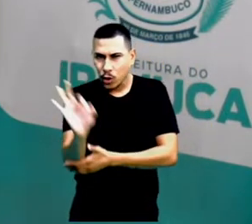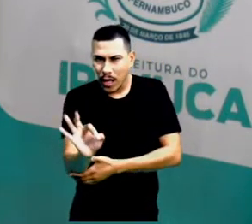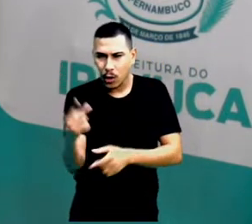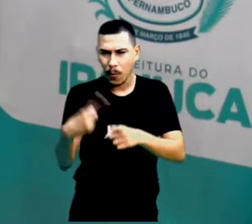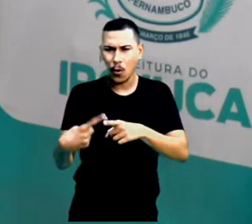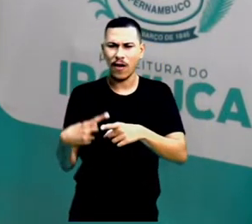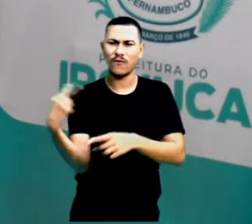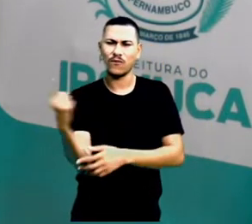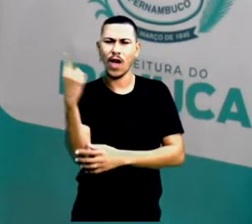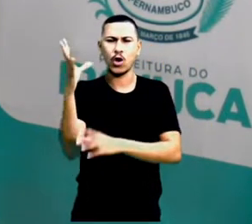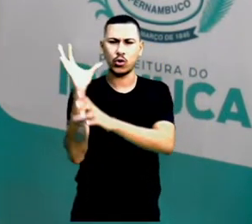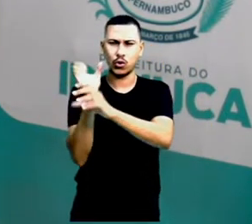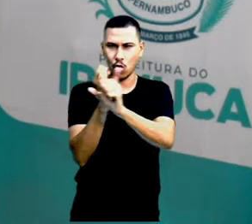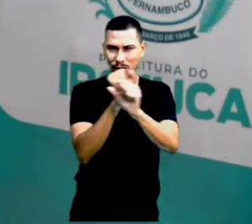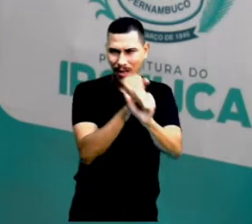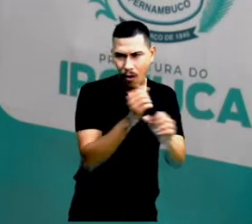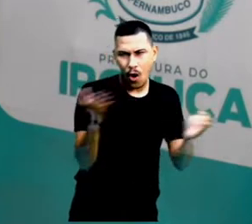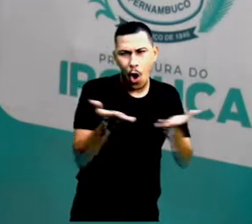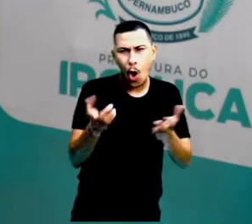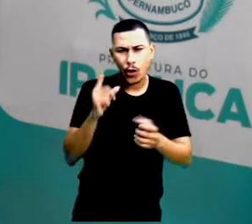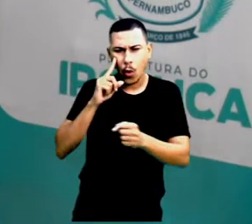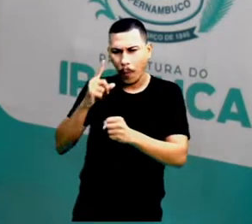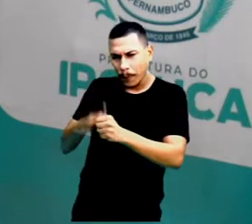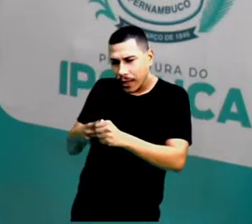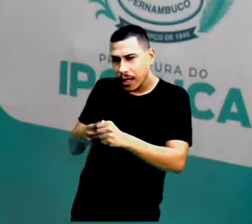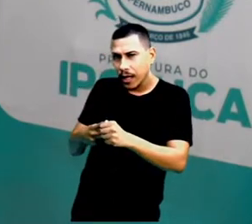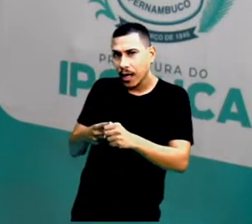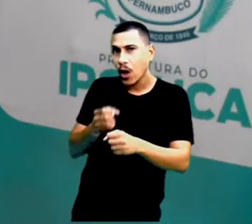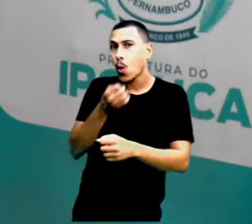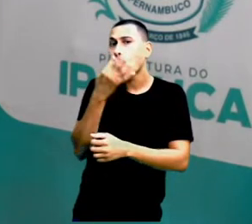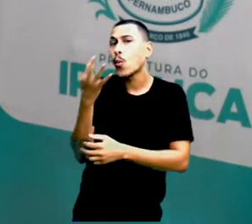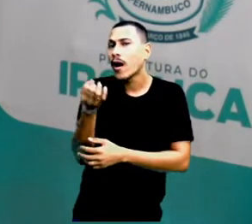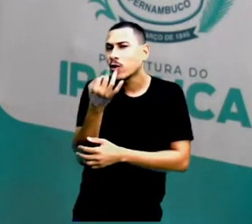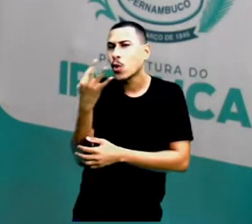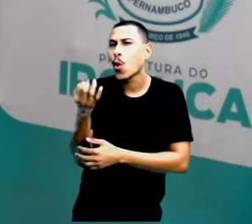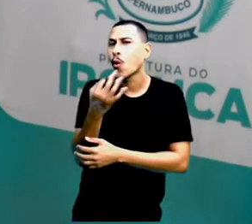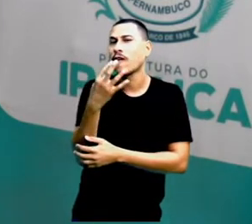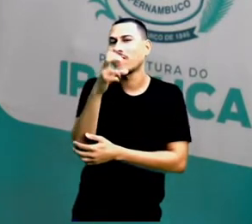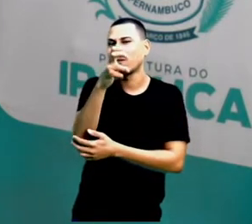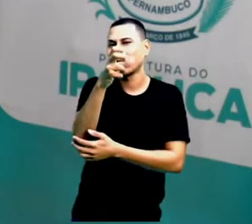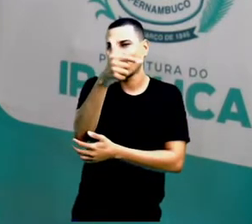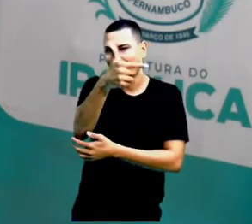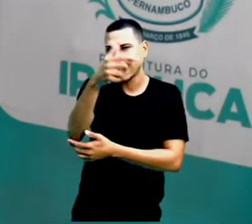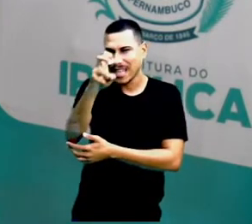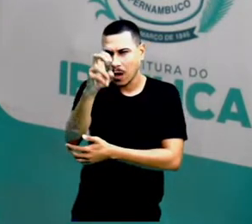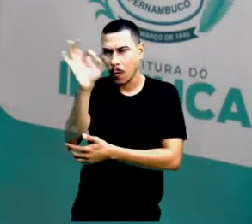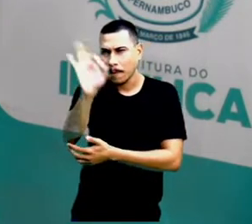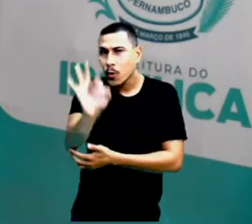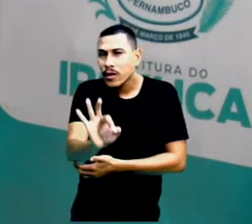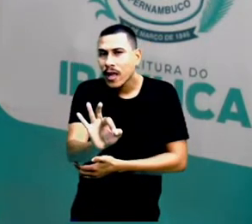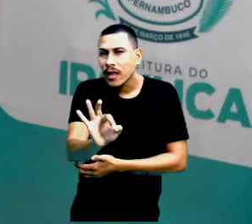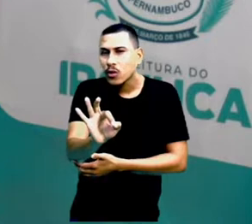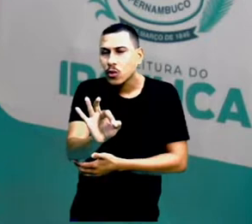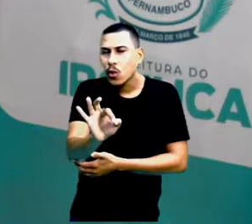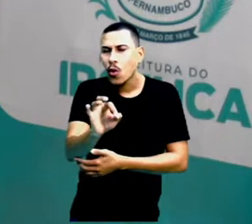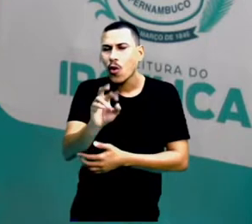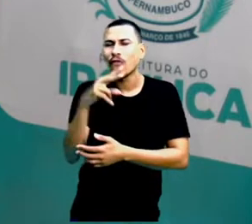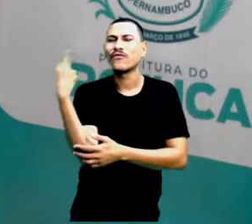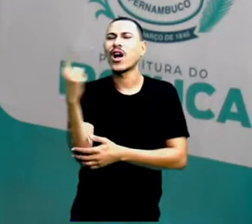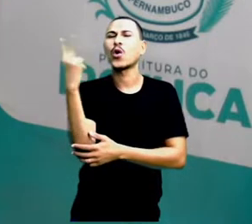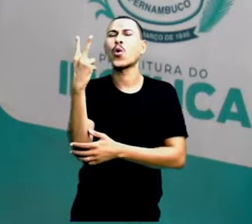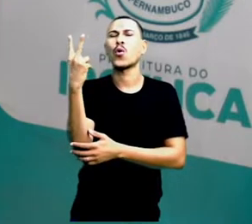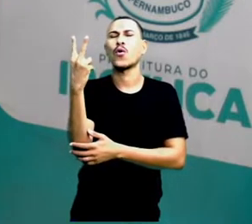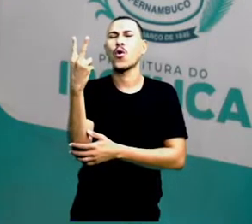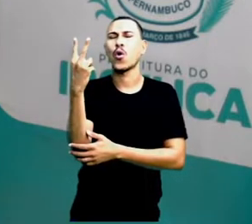total. E agora eu quero descobrir quantos R$25 serão quantos por cento. Então, R$25 ficarão